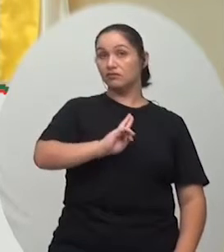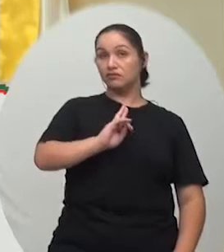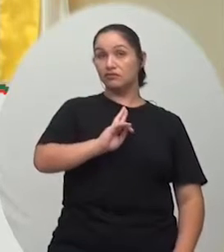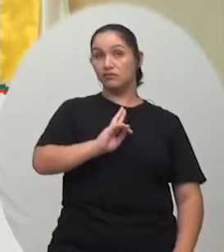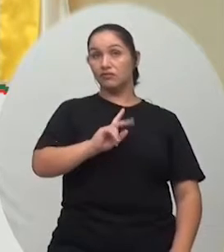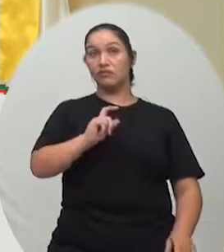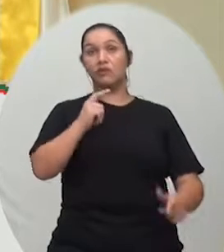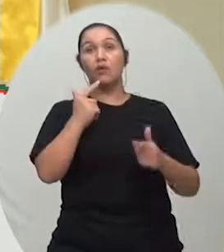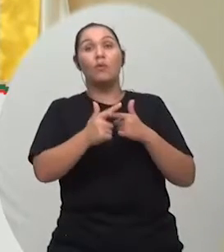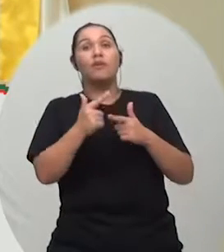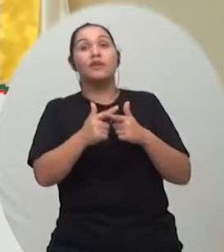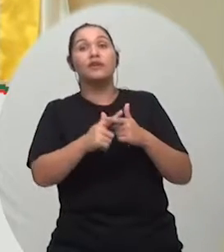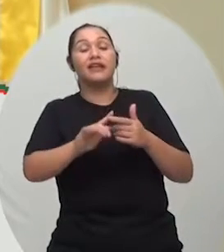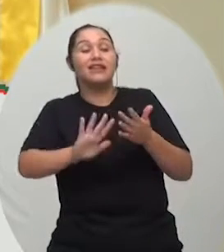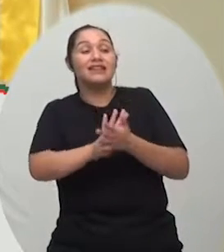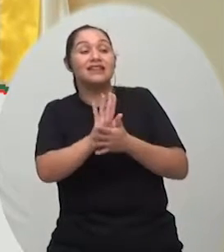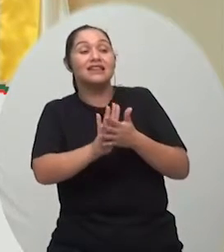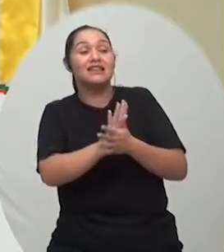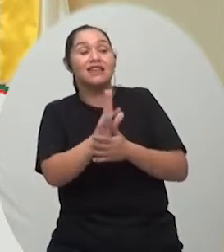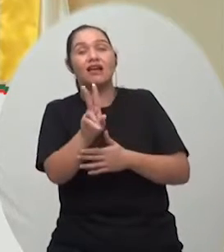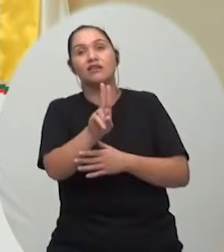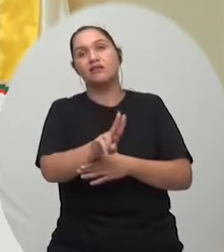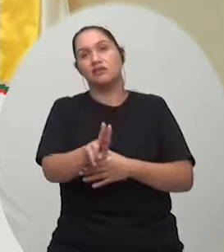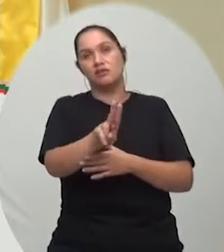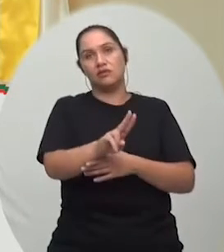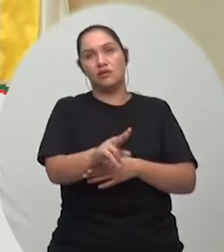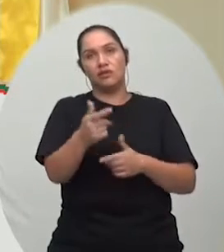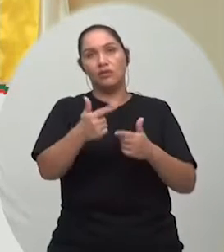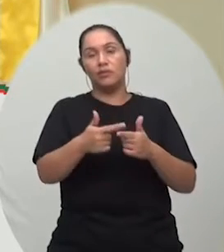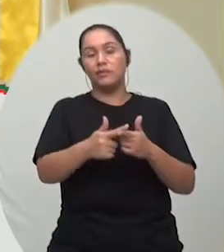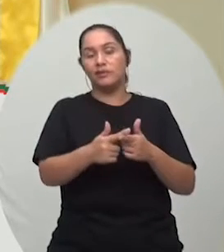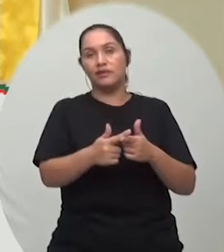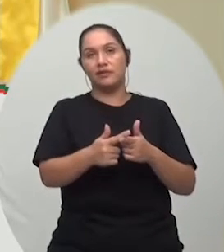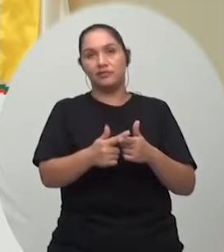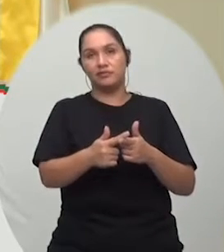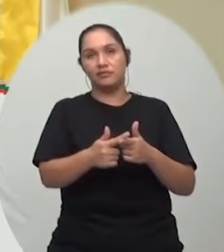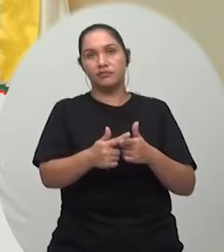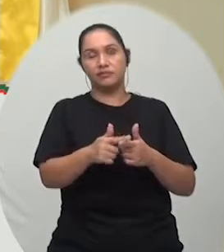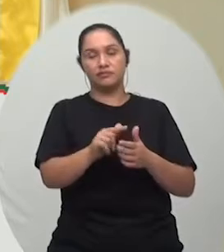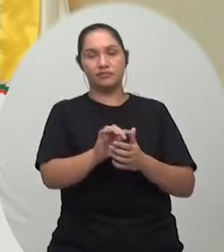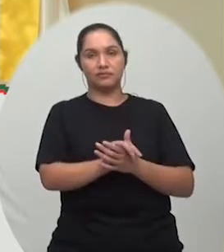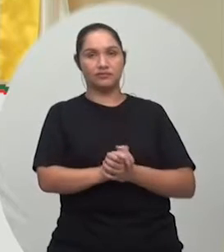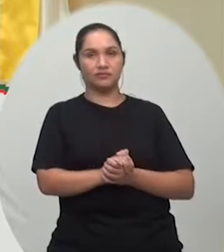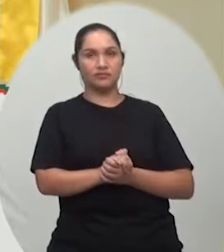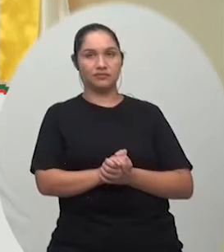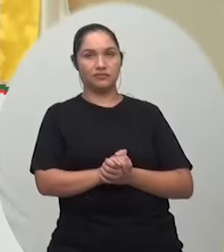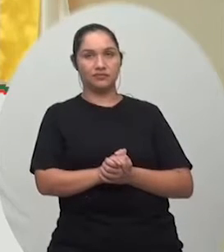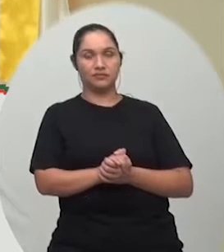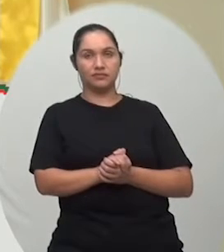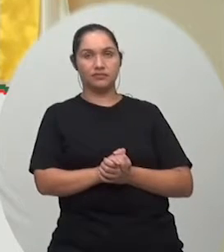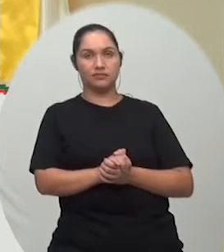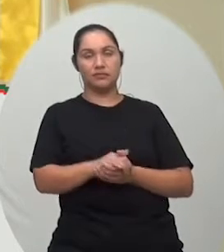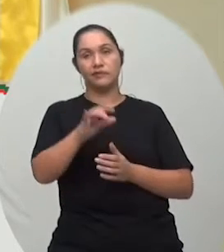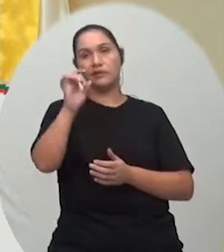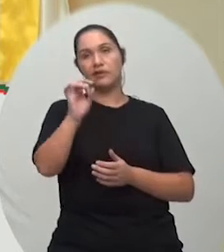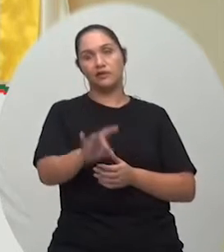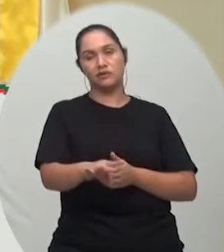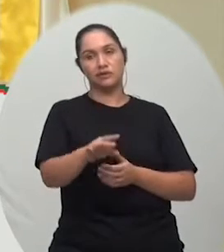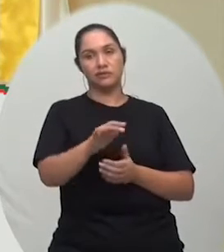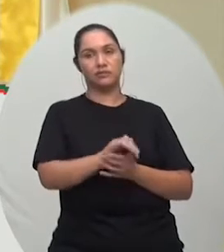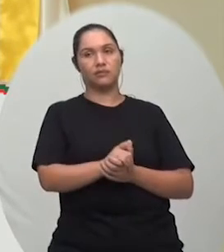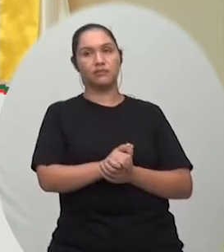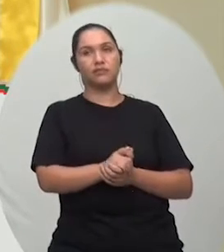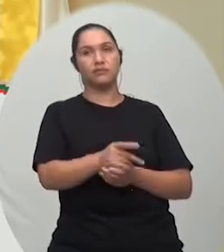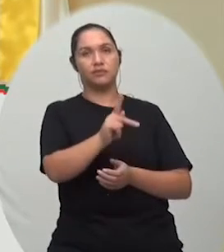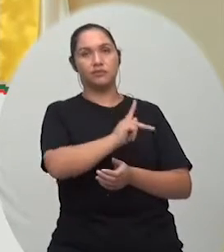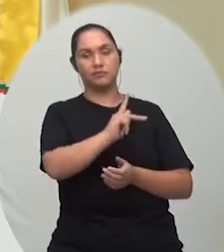está funcionando esse núcleo do bem-estar animal. Era isso que